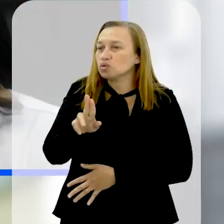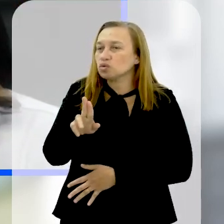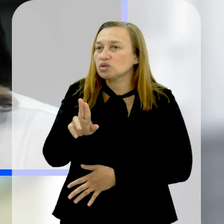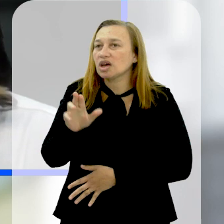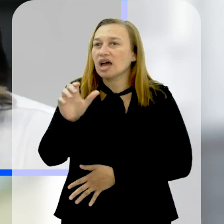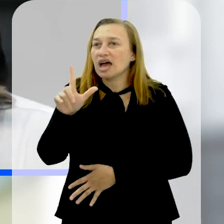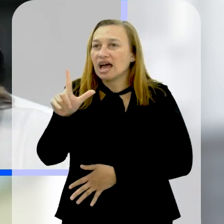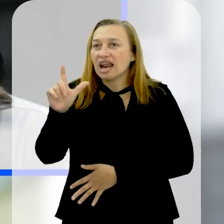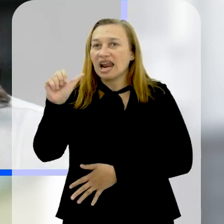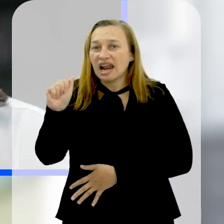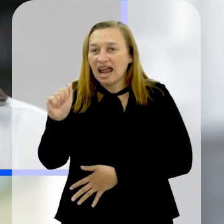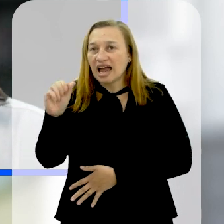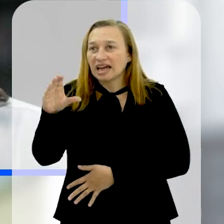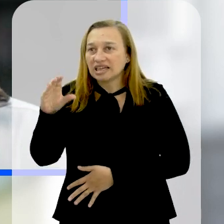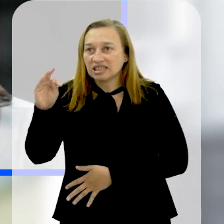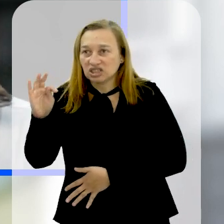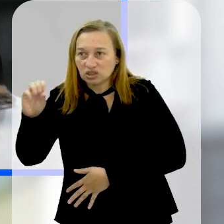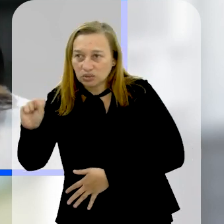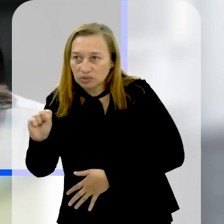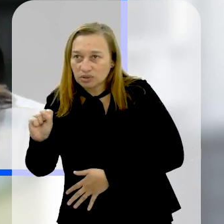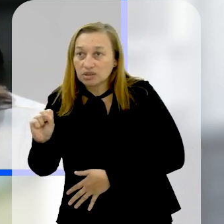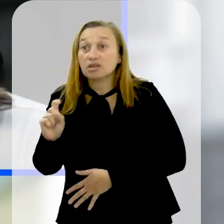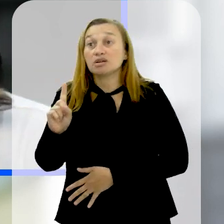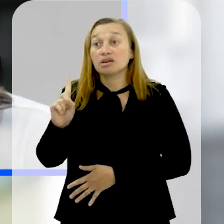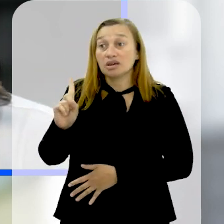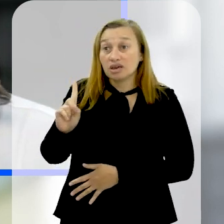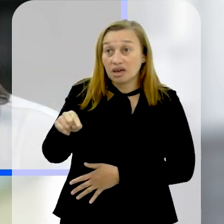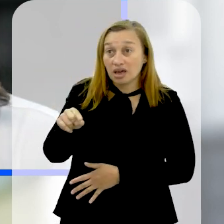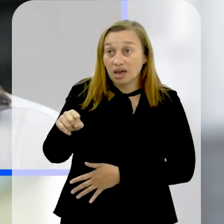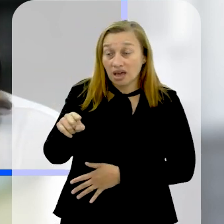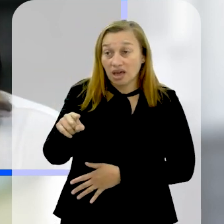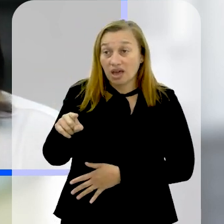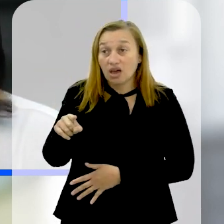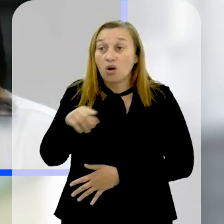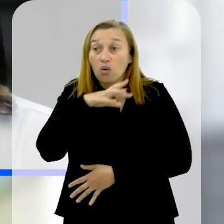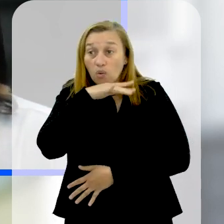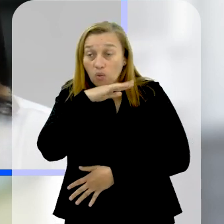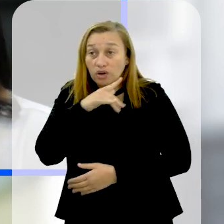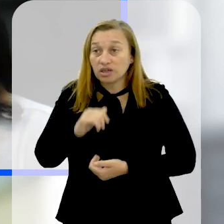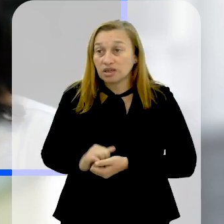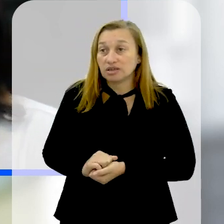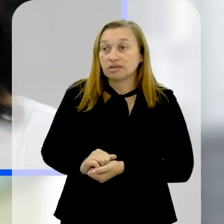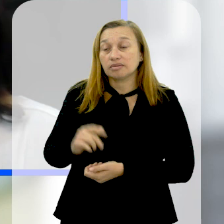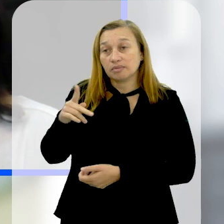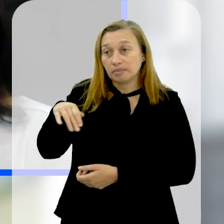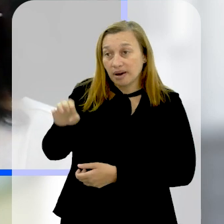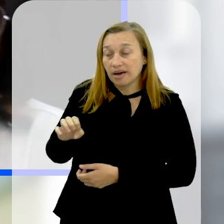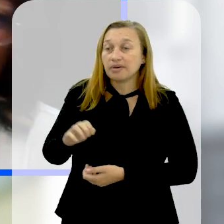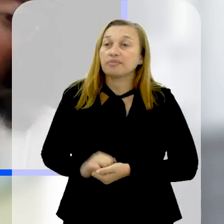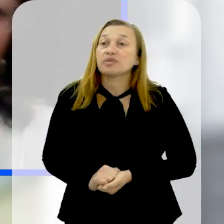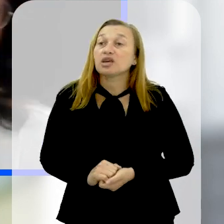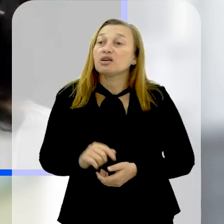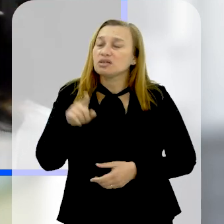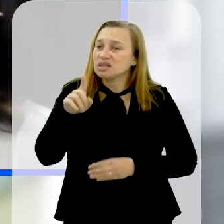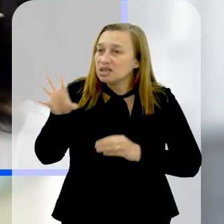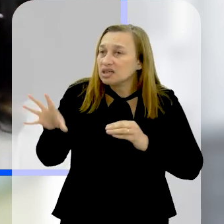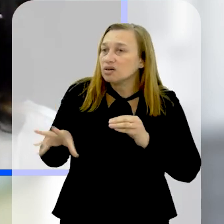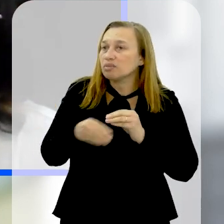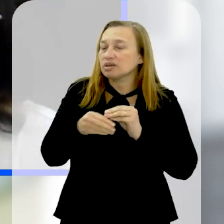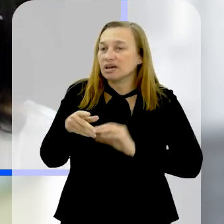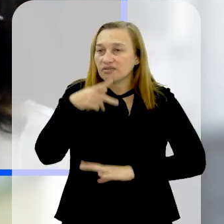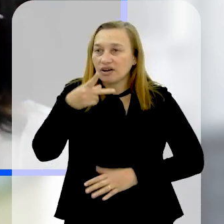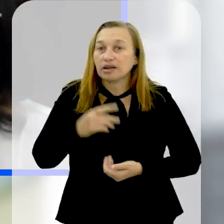dos compostos lácteos, né? Que são uma pegadinha aí para os pais, e você queria fazer uma